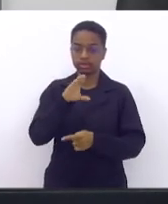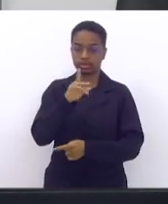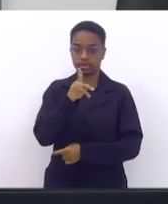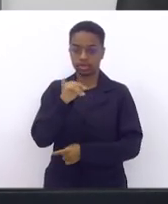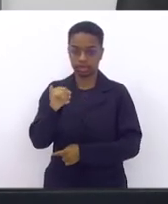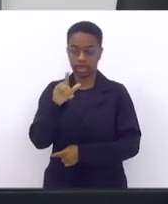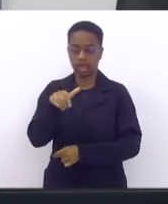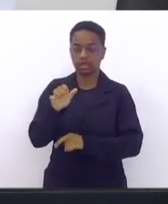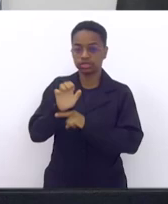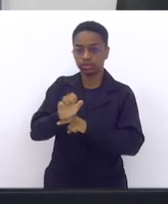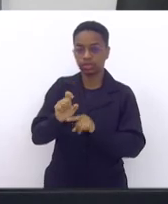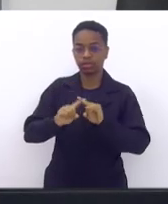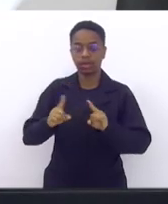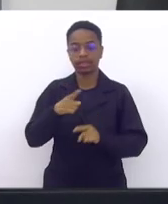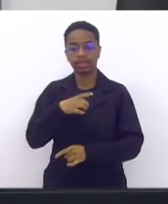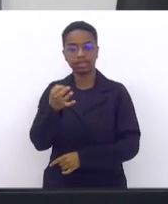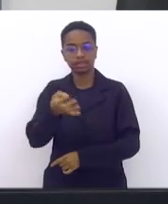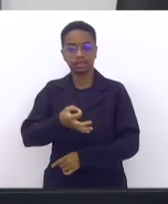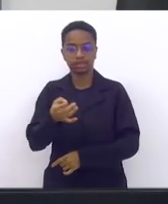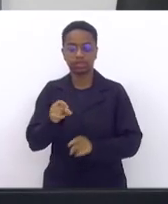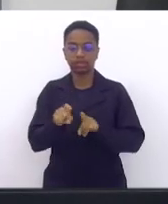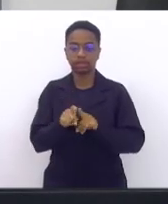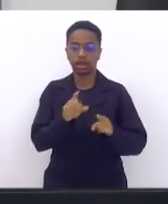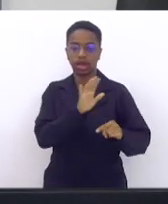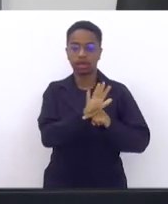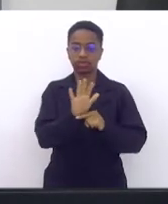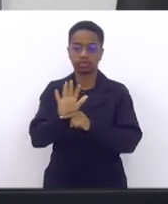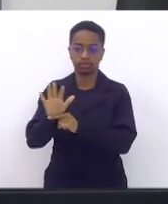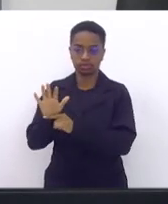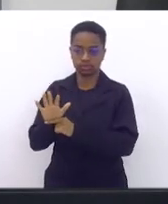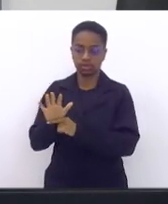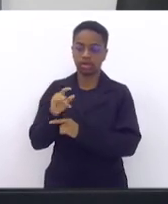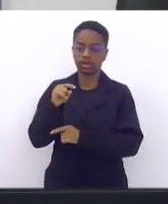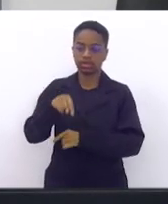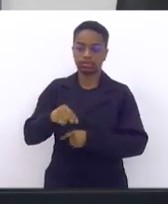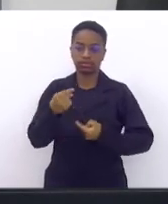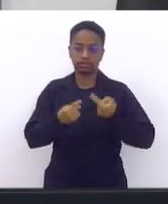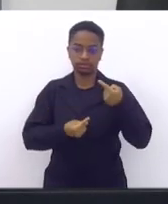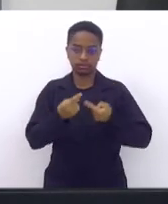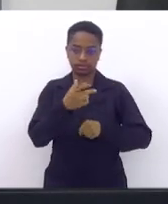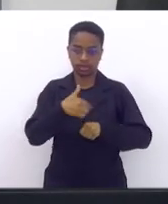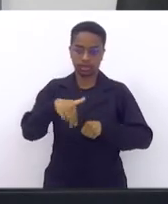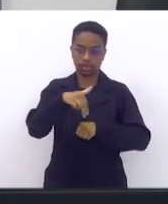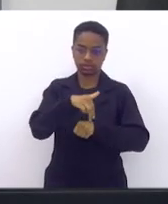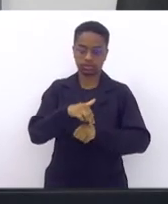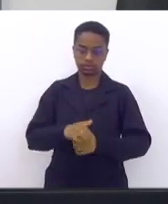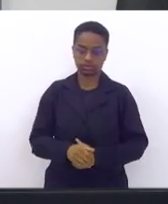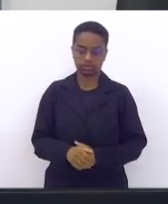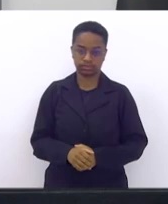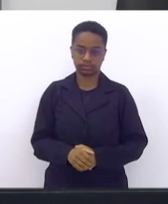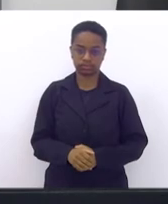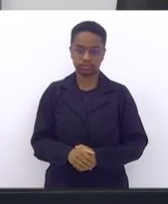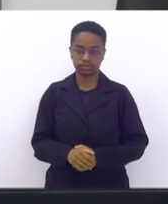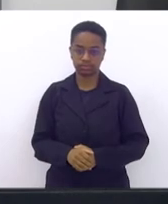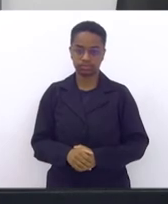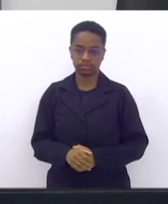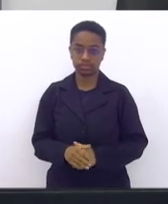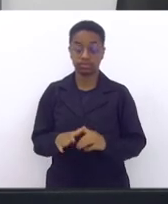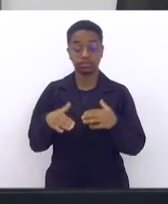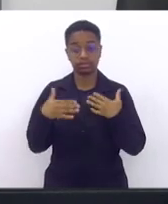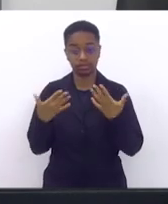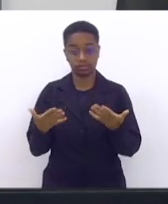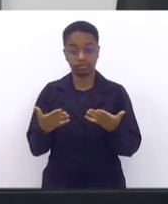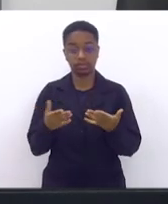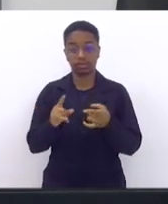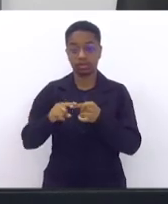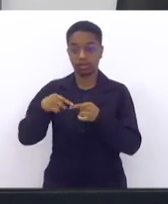tenho certeza que ela dá muita contribuição para esse debate nacionalmente. Então, assim que